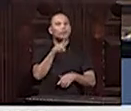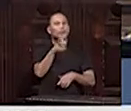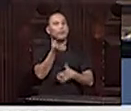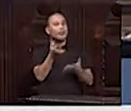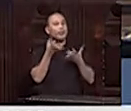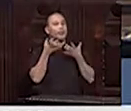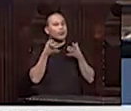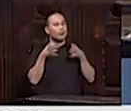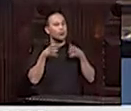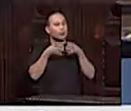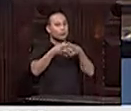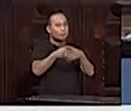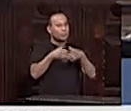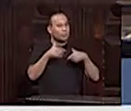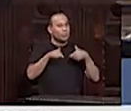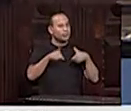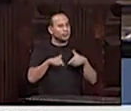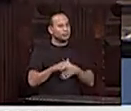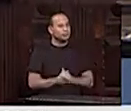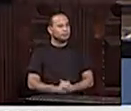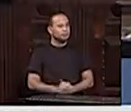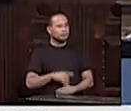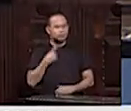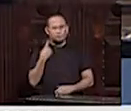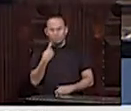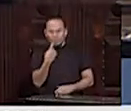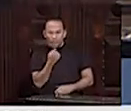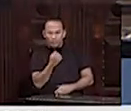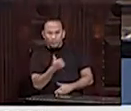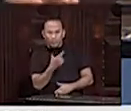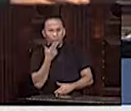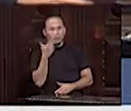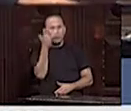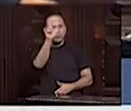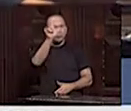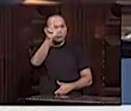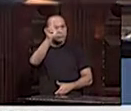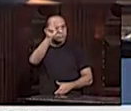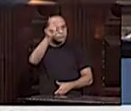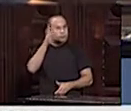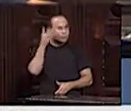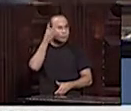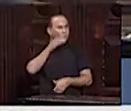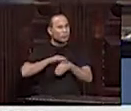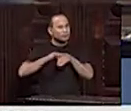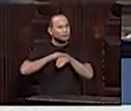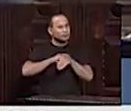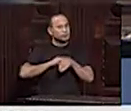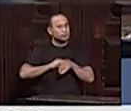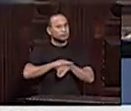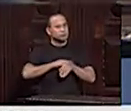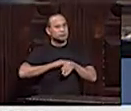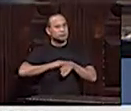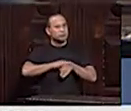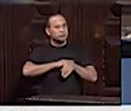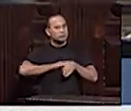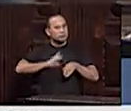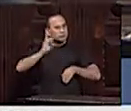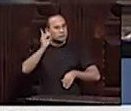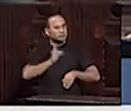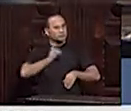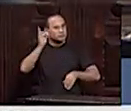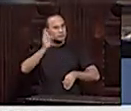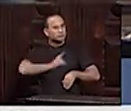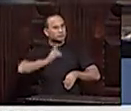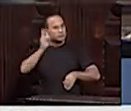classe trabalhadora. Nós, ainda há pouco, com outros deputados, estivemos ali conversando com o presidente do